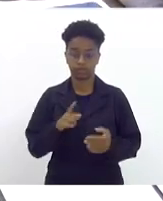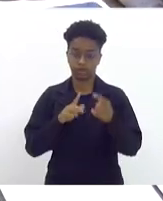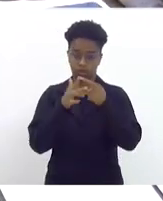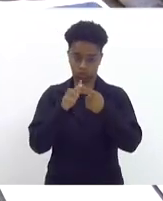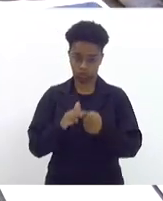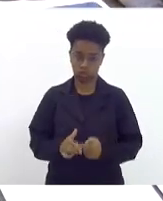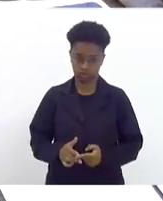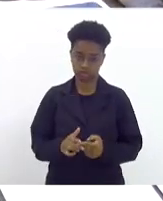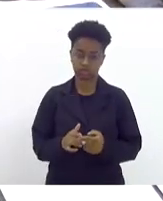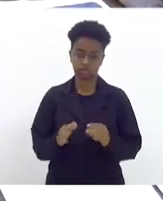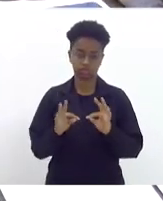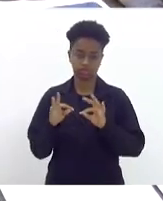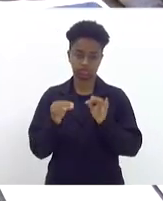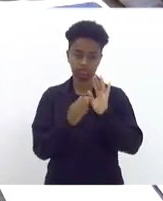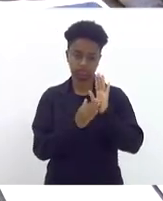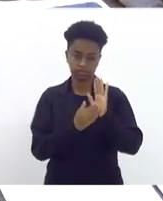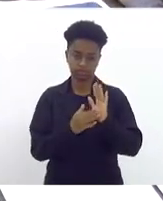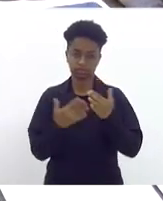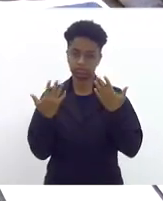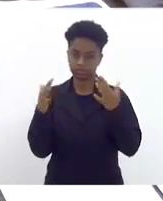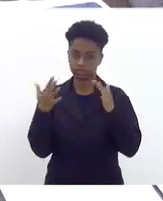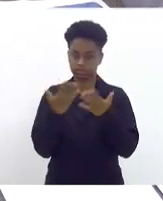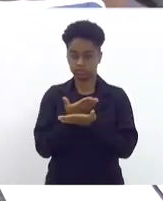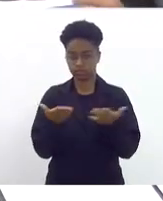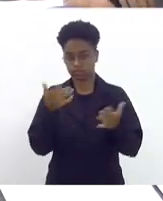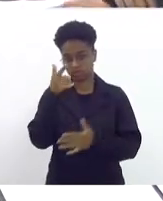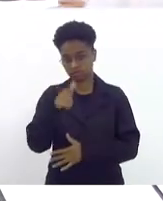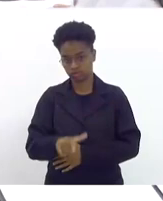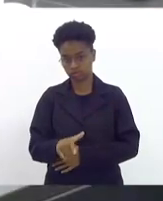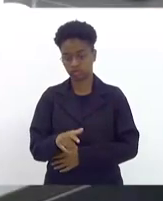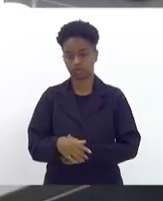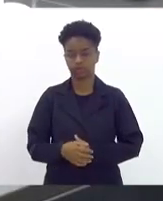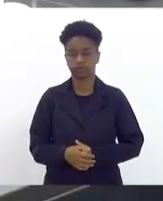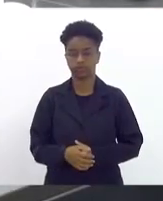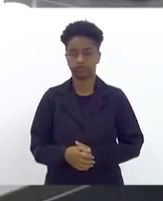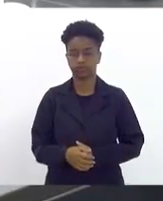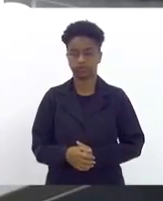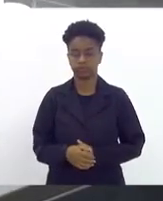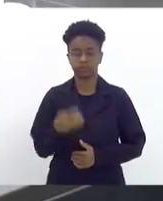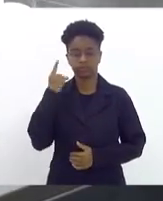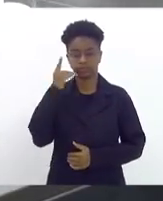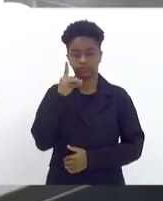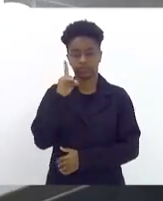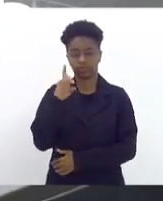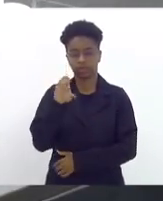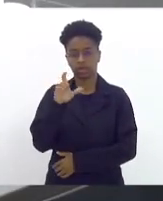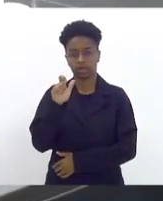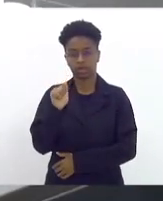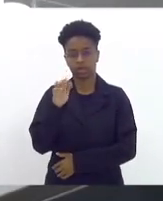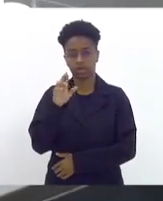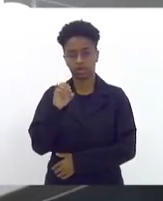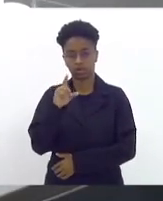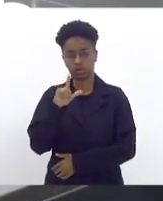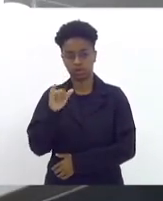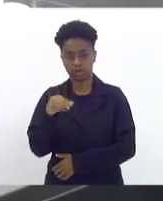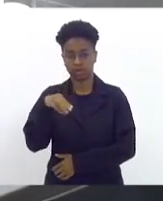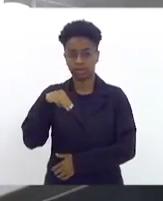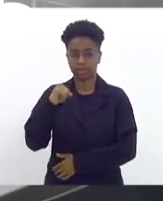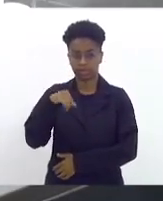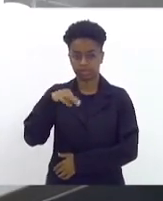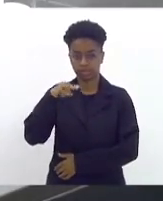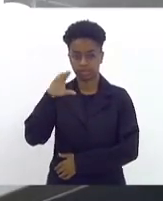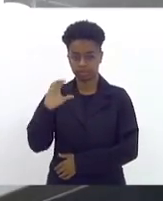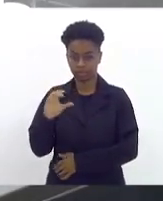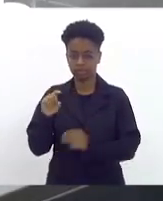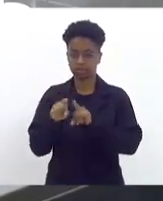as correções propostas parabenizam ambos mais uma vez aí Deputado dela Olha Deputado mim que Deputado Vinícius também pelo